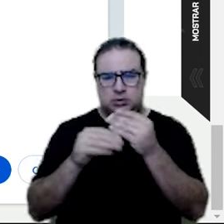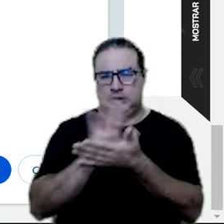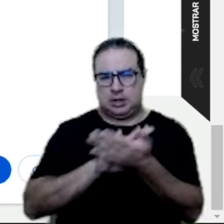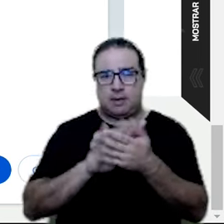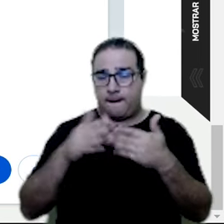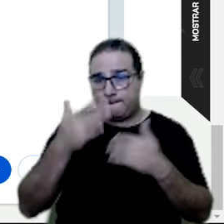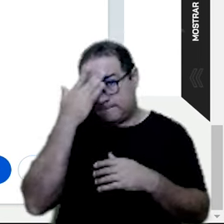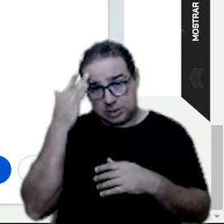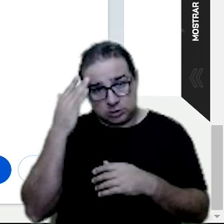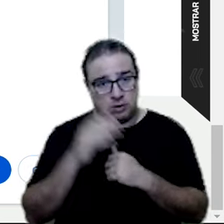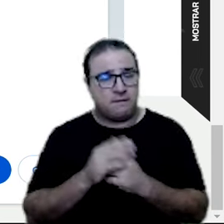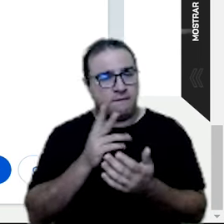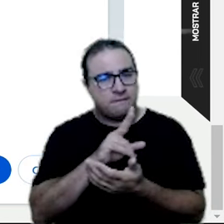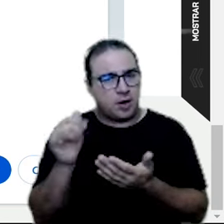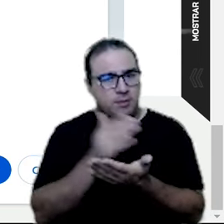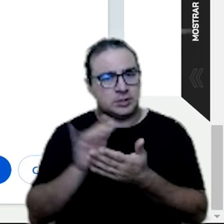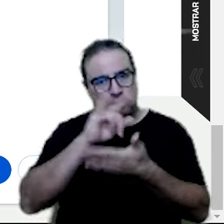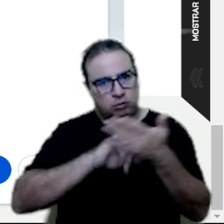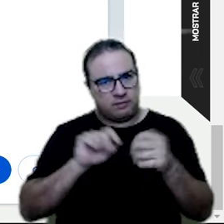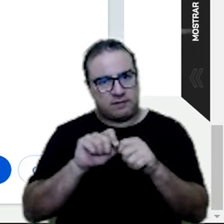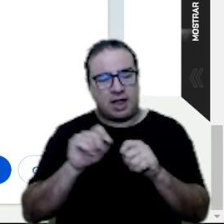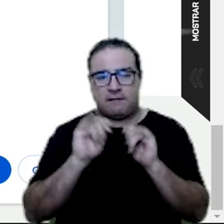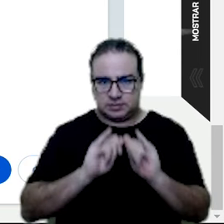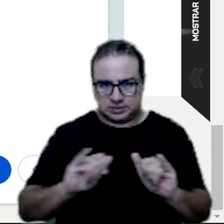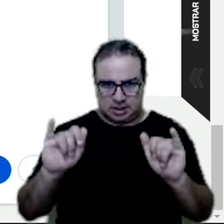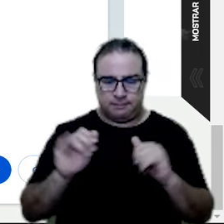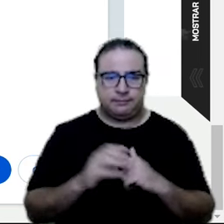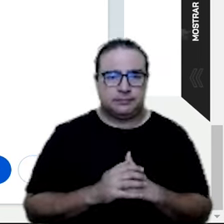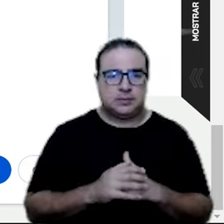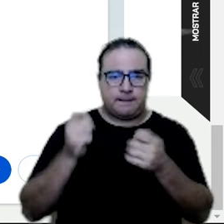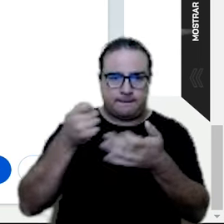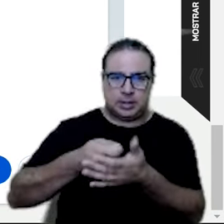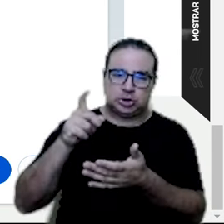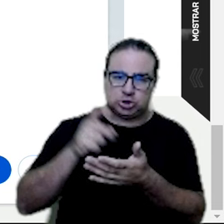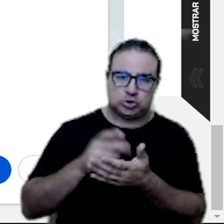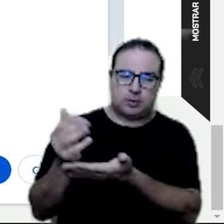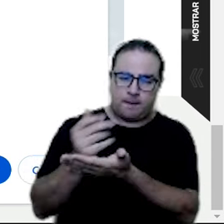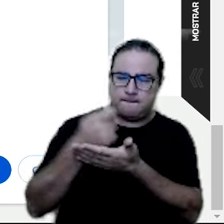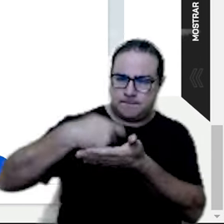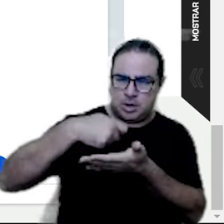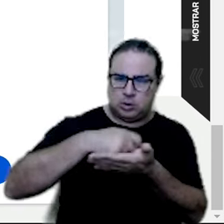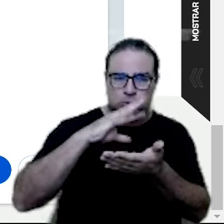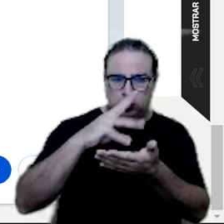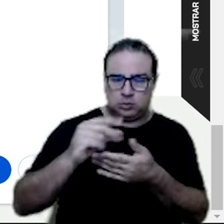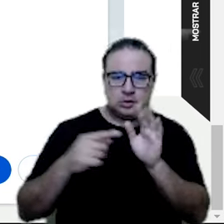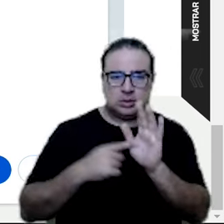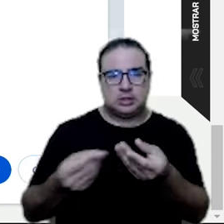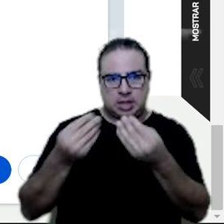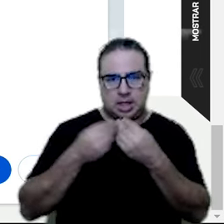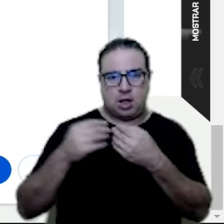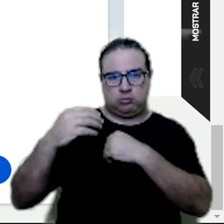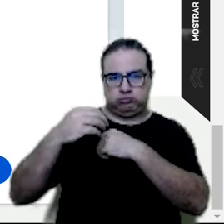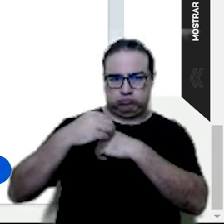complementar então a pessoa quando vai emitir o documento ela vai informar né tributação x recolhimento tal e tal